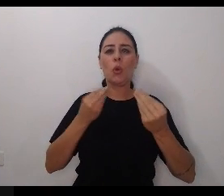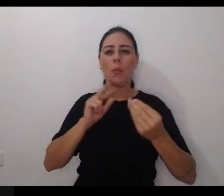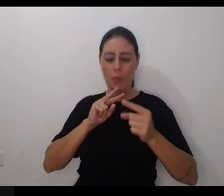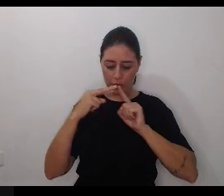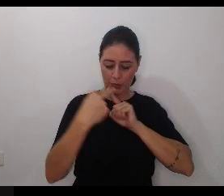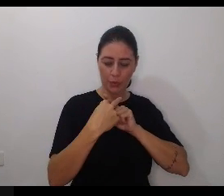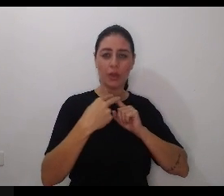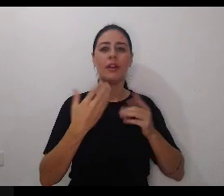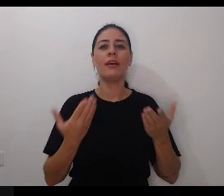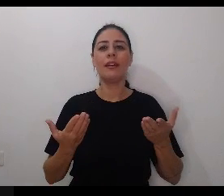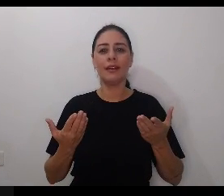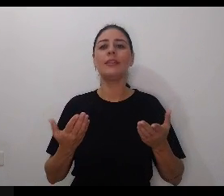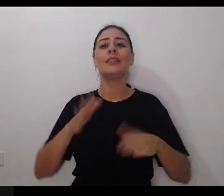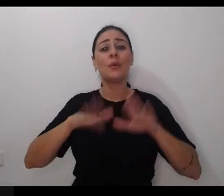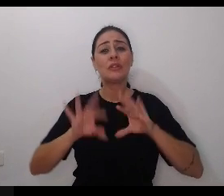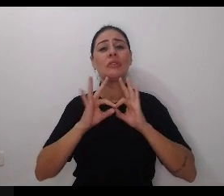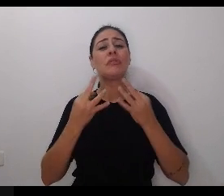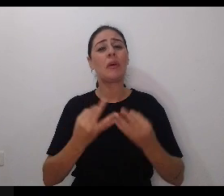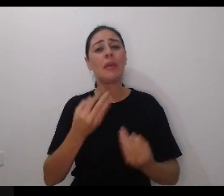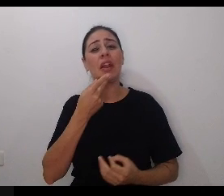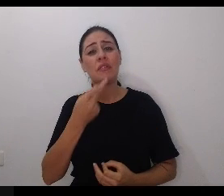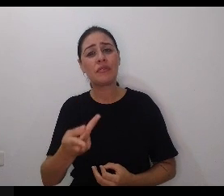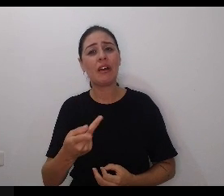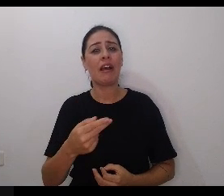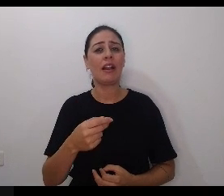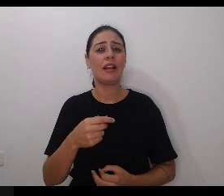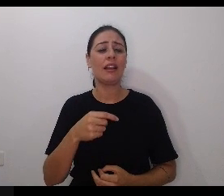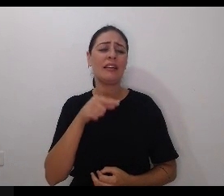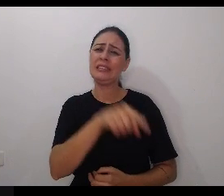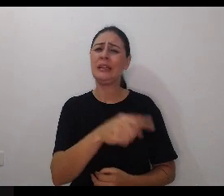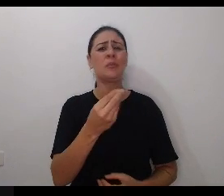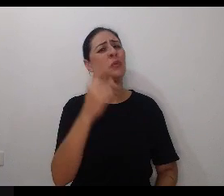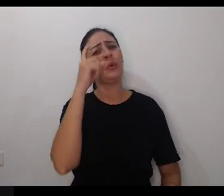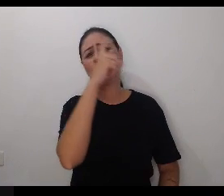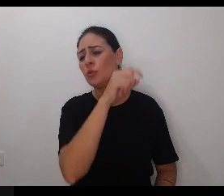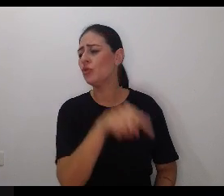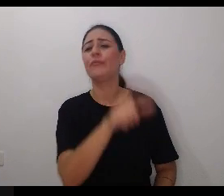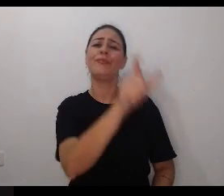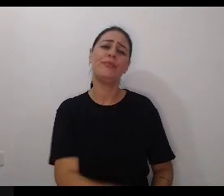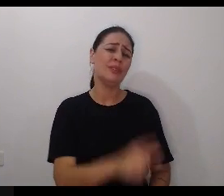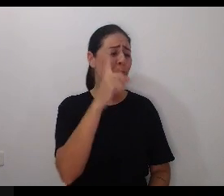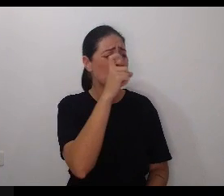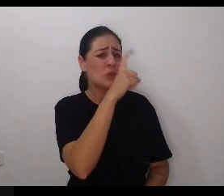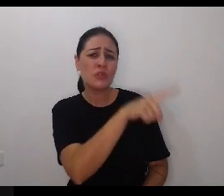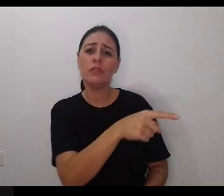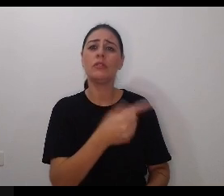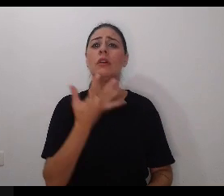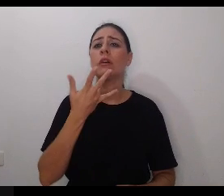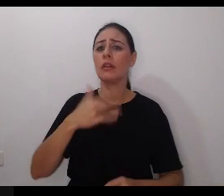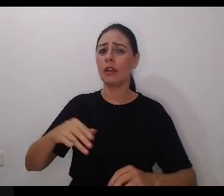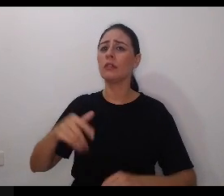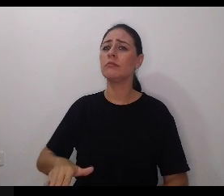partir dessas falas que são feitas sobre ela, ela vai formando a imagem que ela tem de si mesma, como que ela se percebe, como que ela